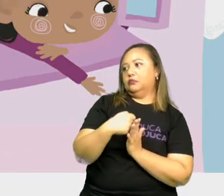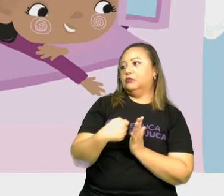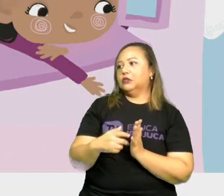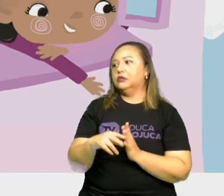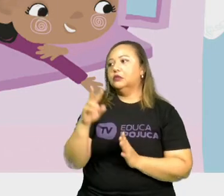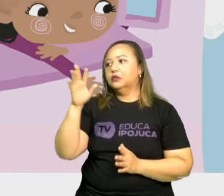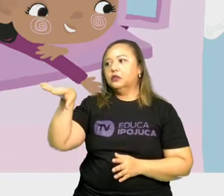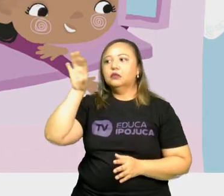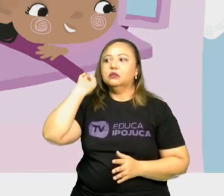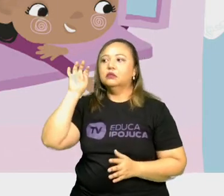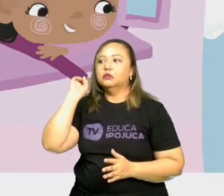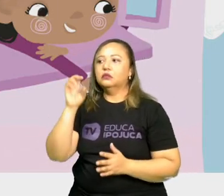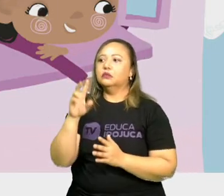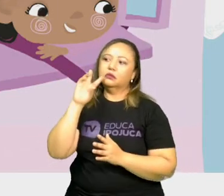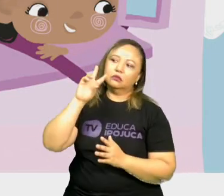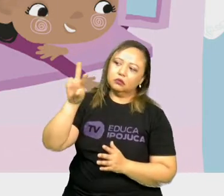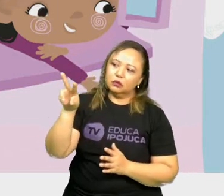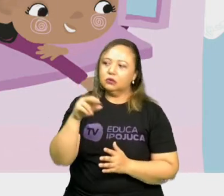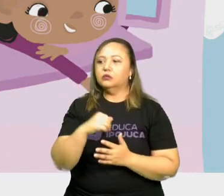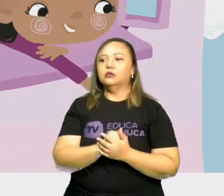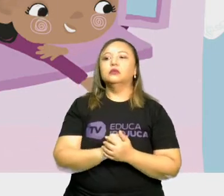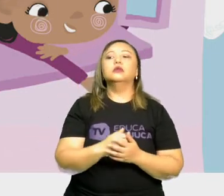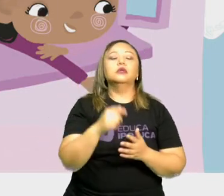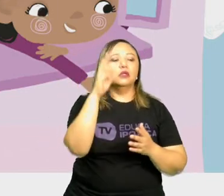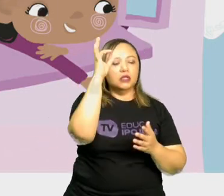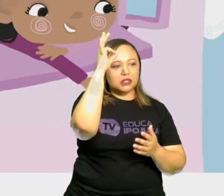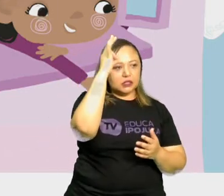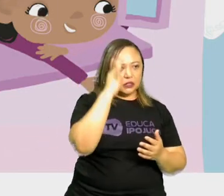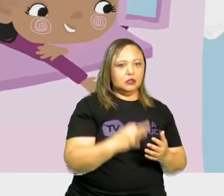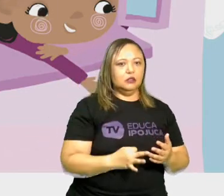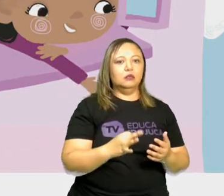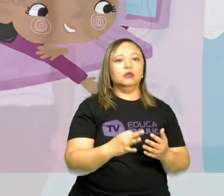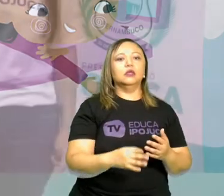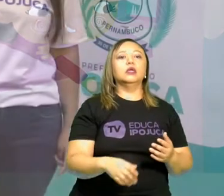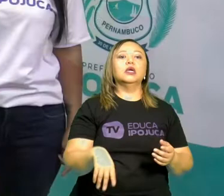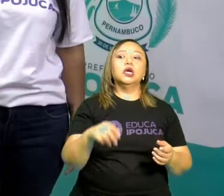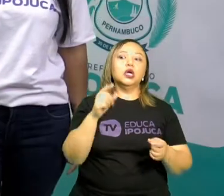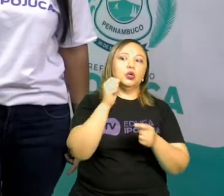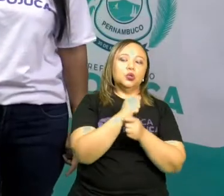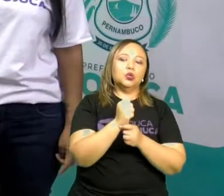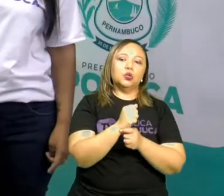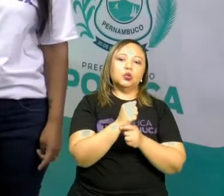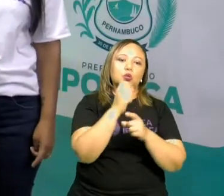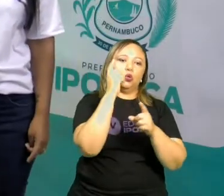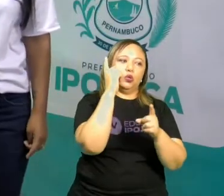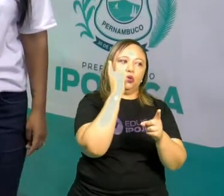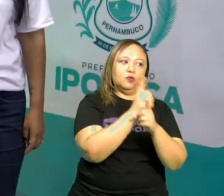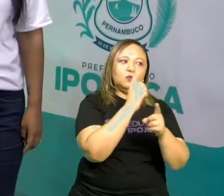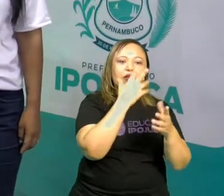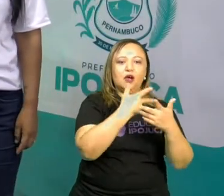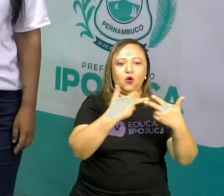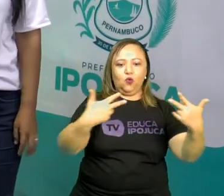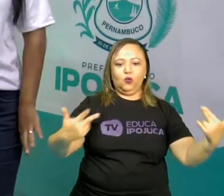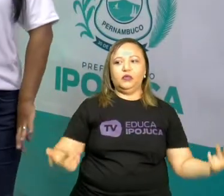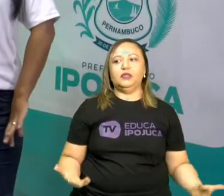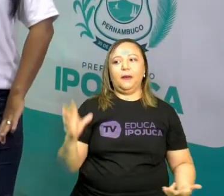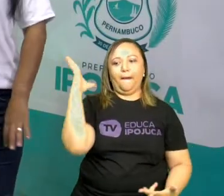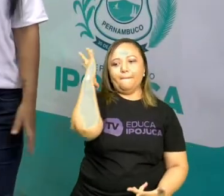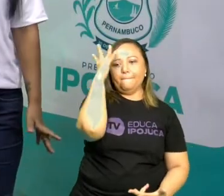e ouve através dela. Tenho a certeza de que vão descobrir muitas coisas